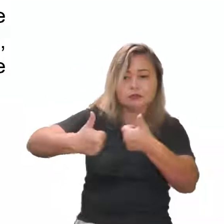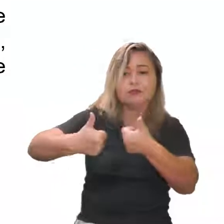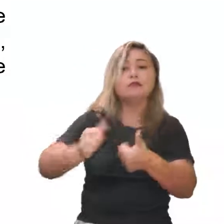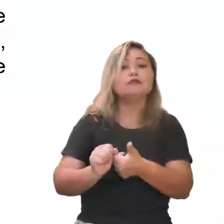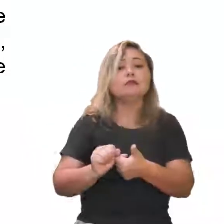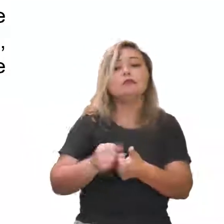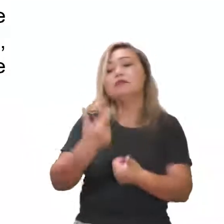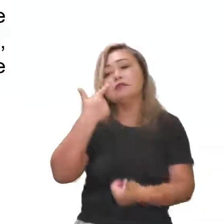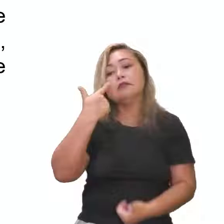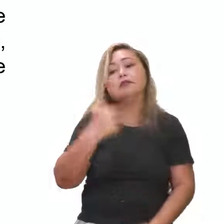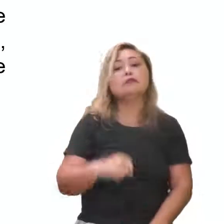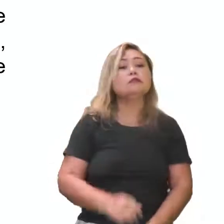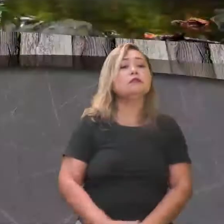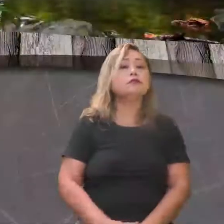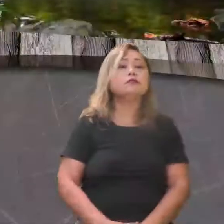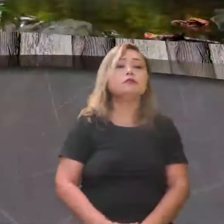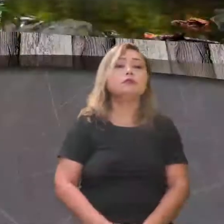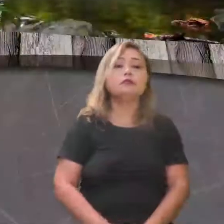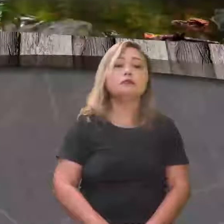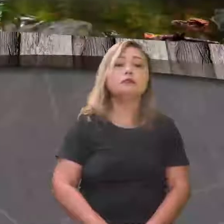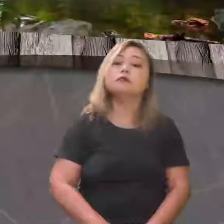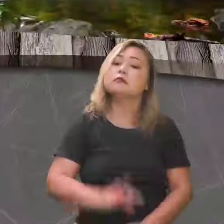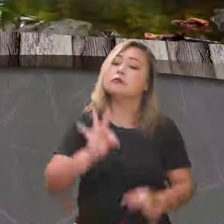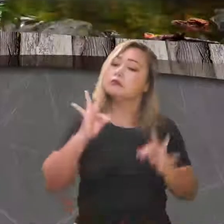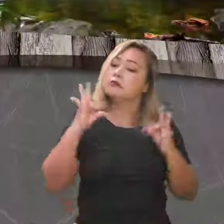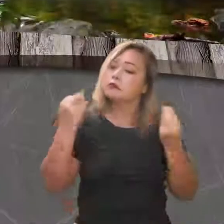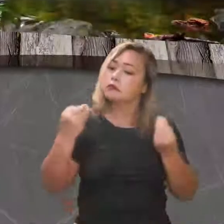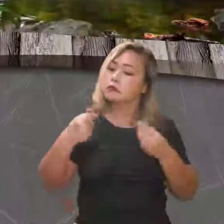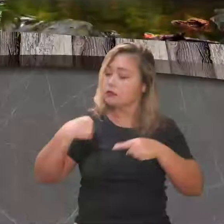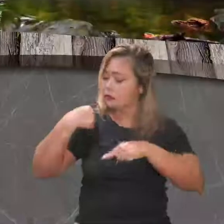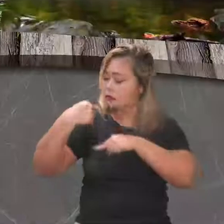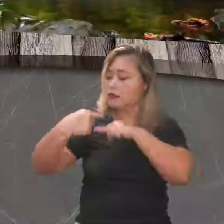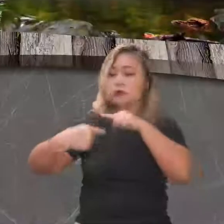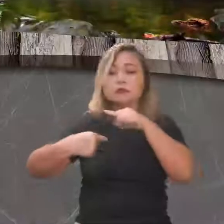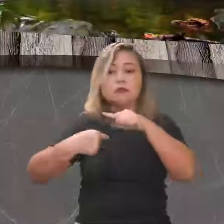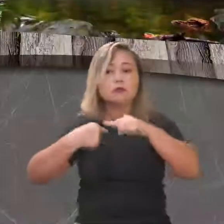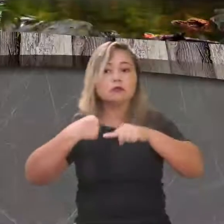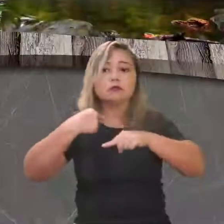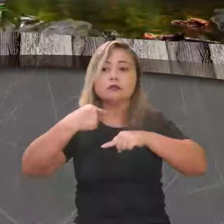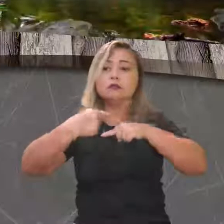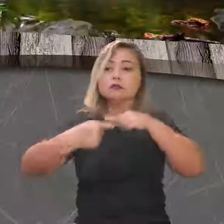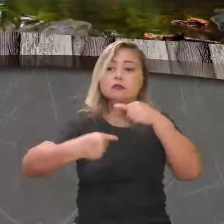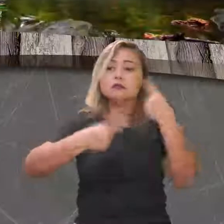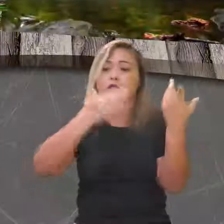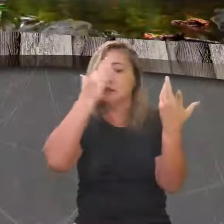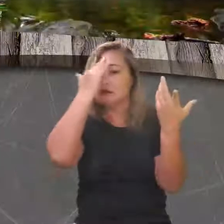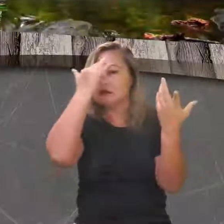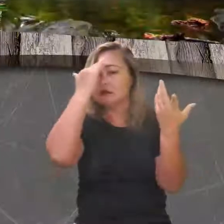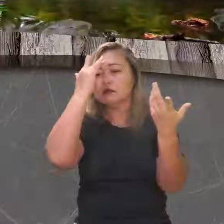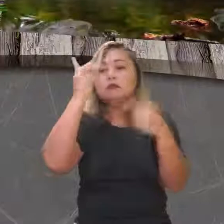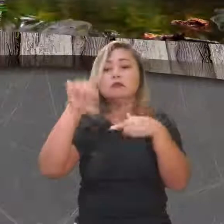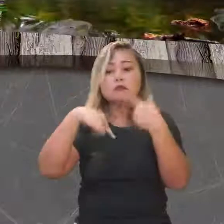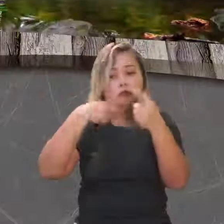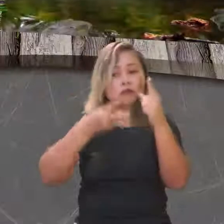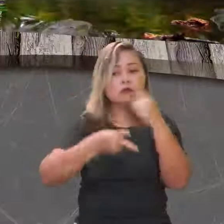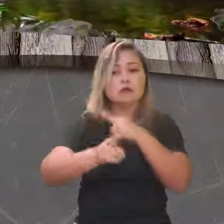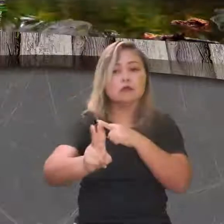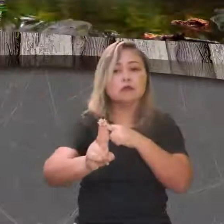galera? Então, olha aqui para mim. Todo esse processo de evolução e compreensão, a gente vai